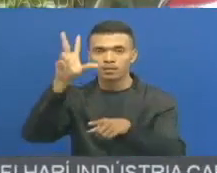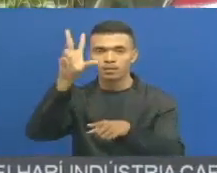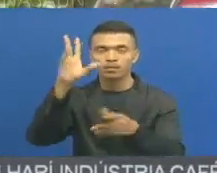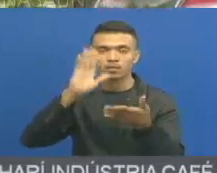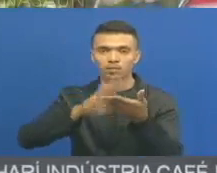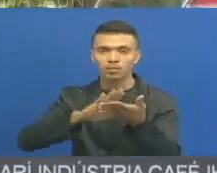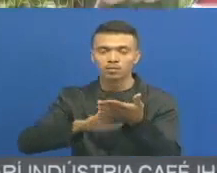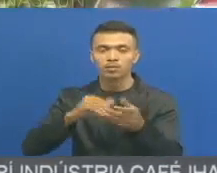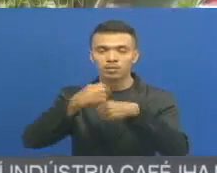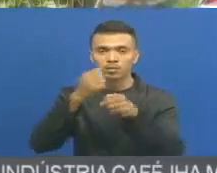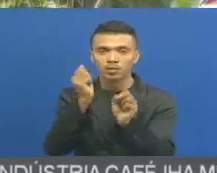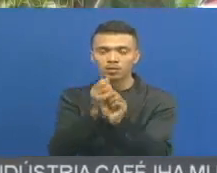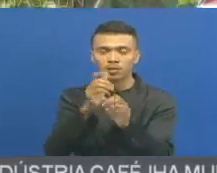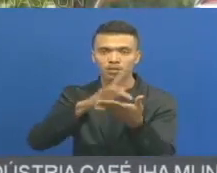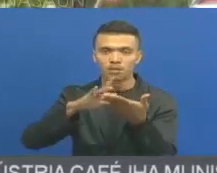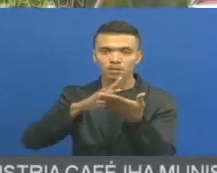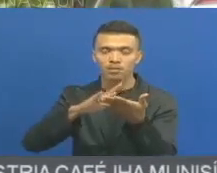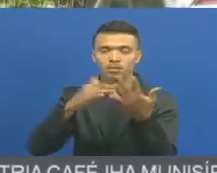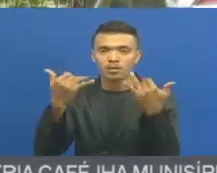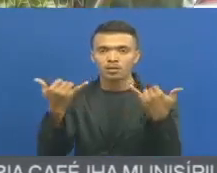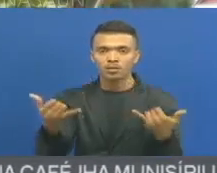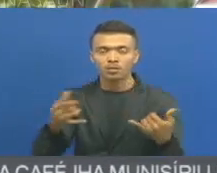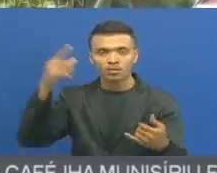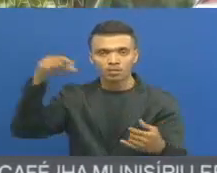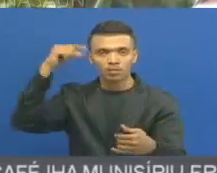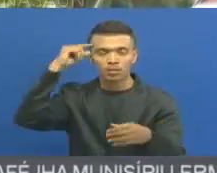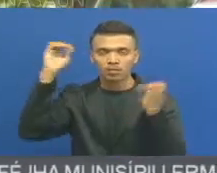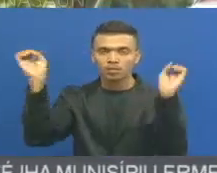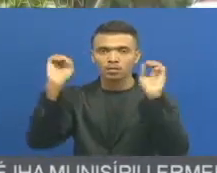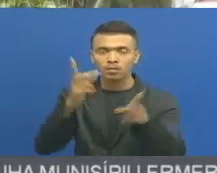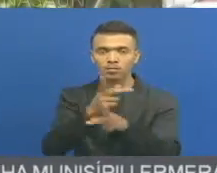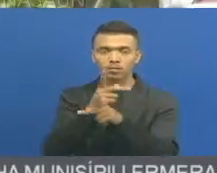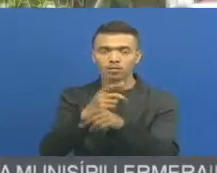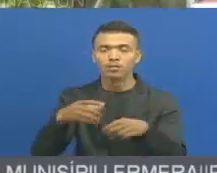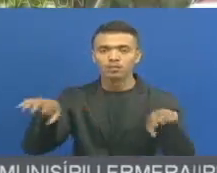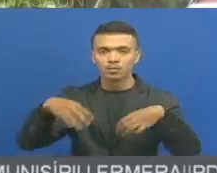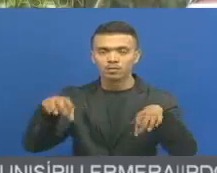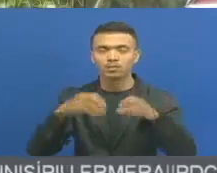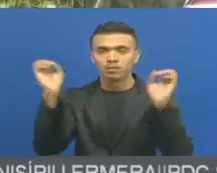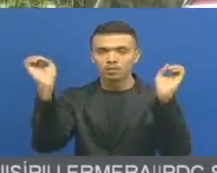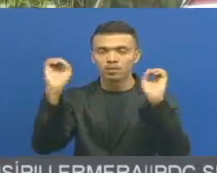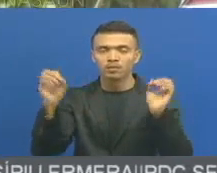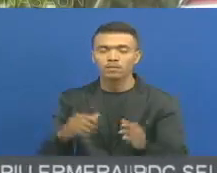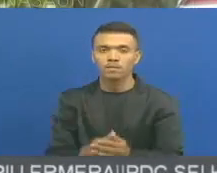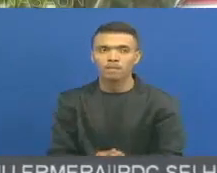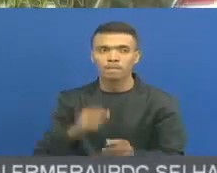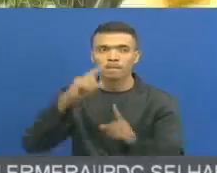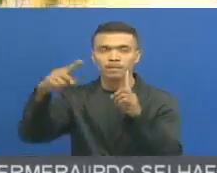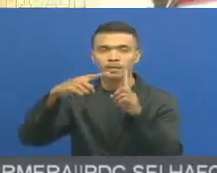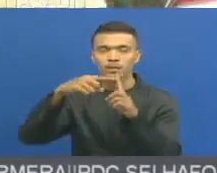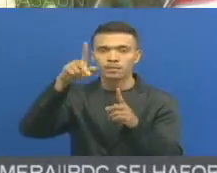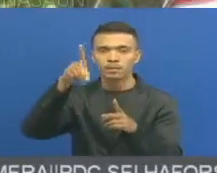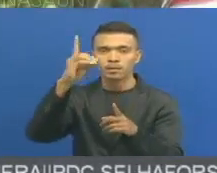sekolah atau halo emoruk. Mabe agora sira gobor la investe antara sira ba sirbi suba ema. Anta ode la hodan sne. Ba hira pede sema